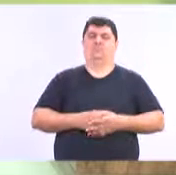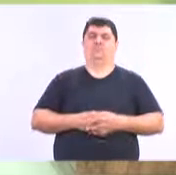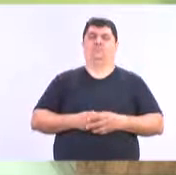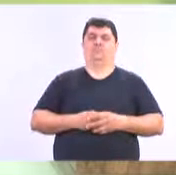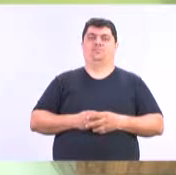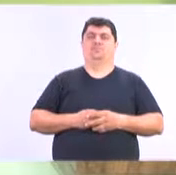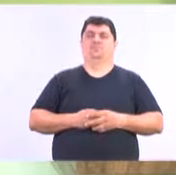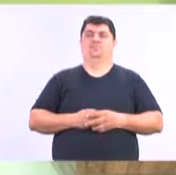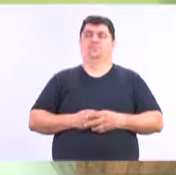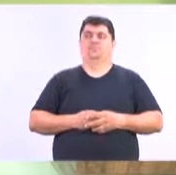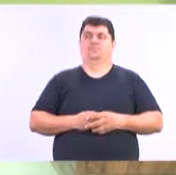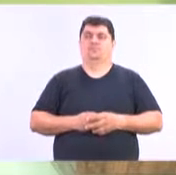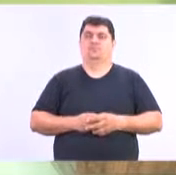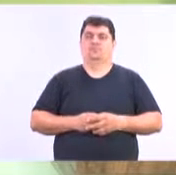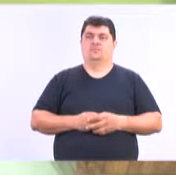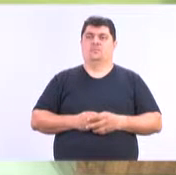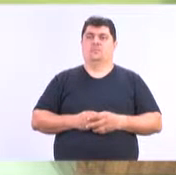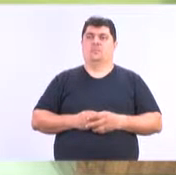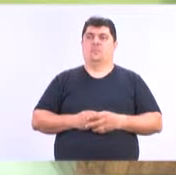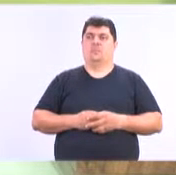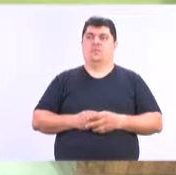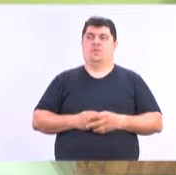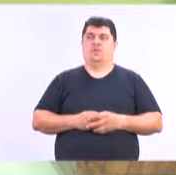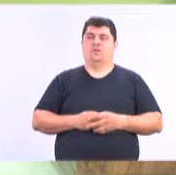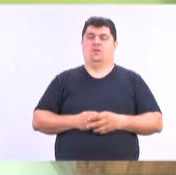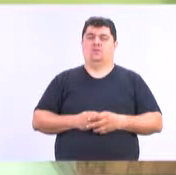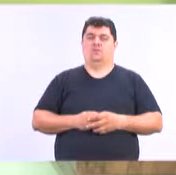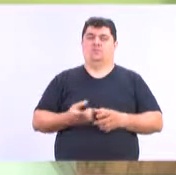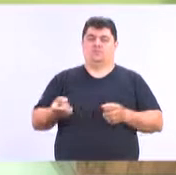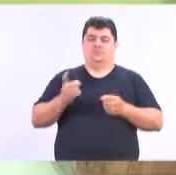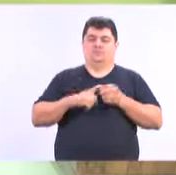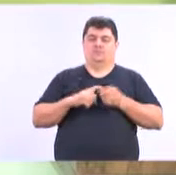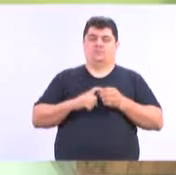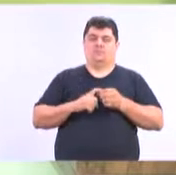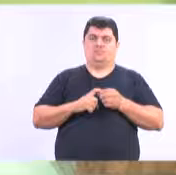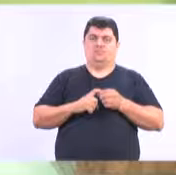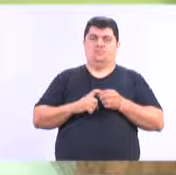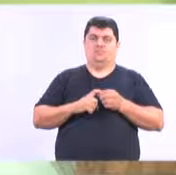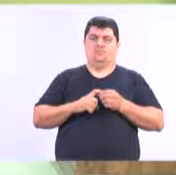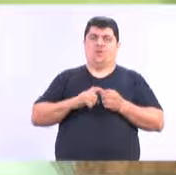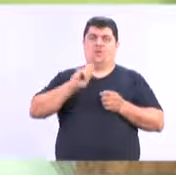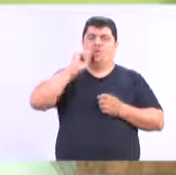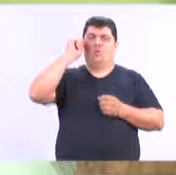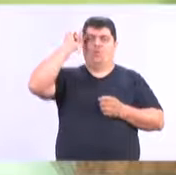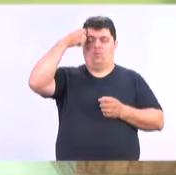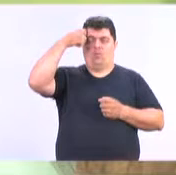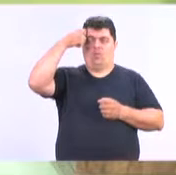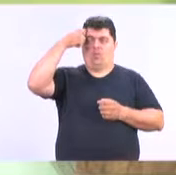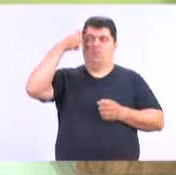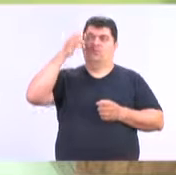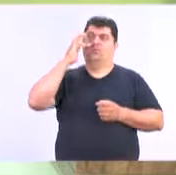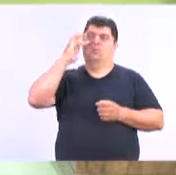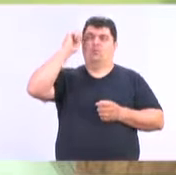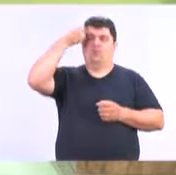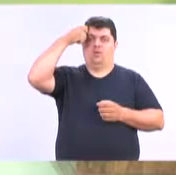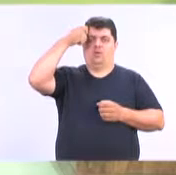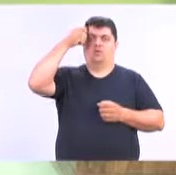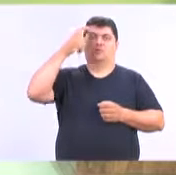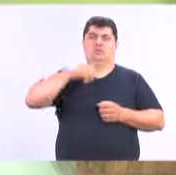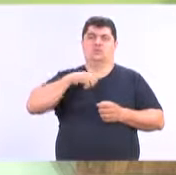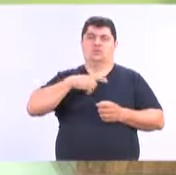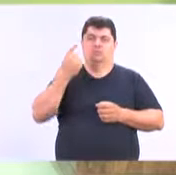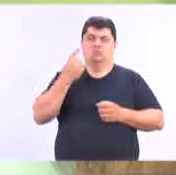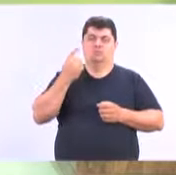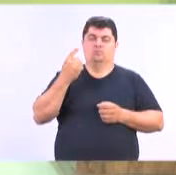última questão. Eu vou voltar aqui no Polo de Ouro Preto do Oeste, aqui, que ele falou sobre a questão